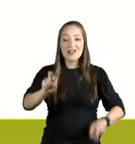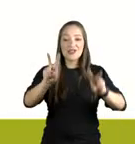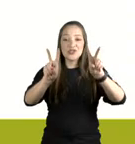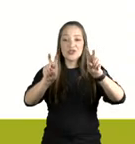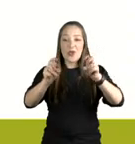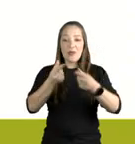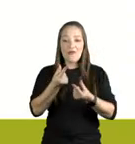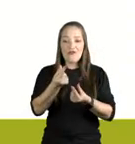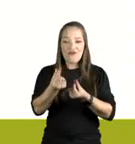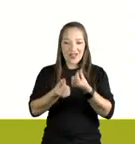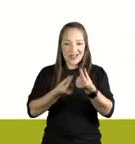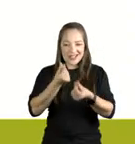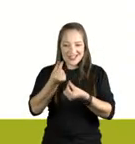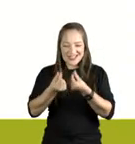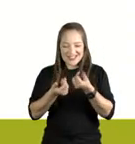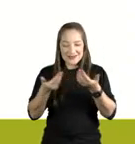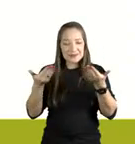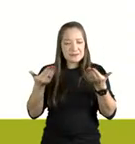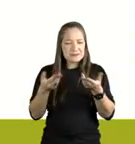o seguinte, tá?